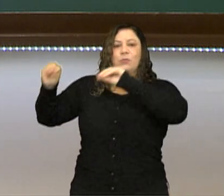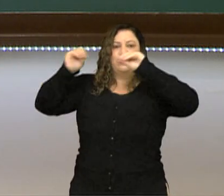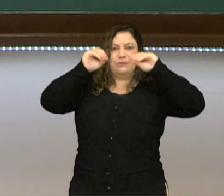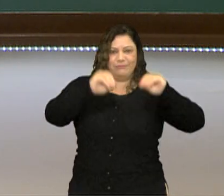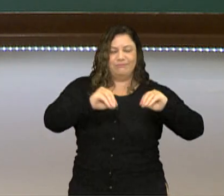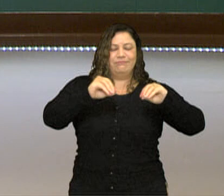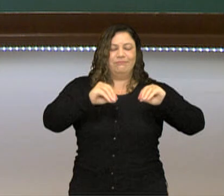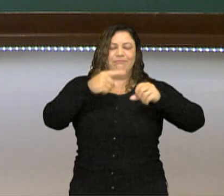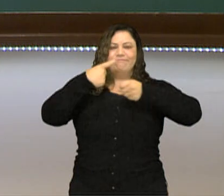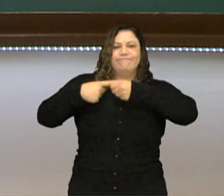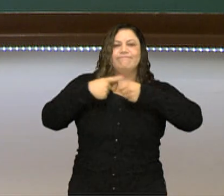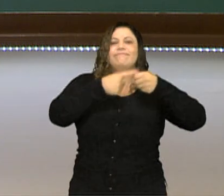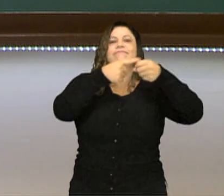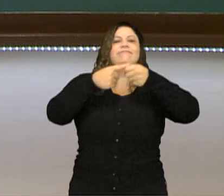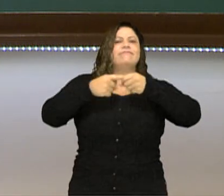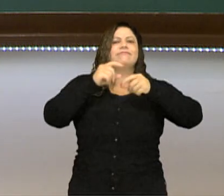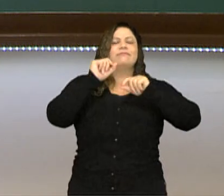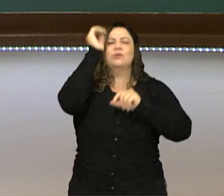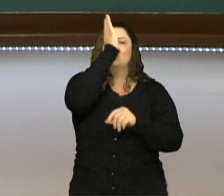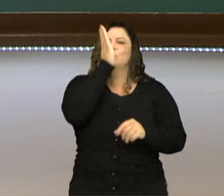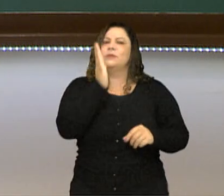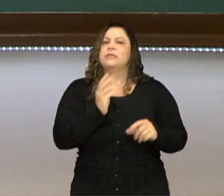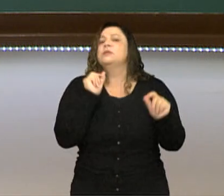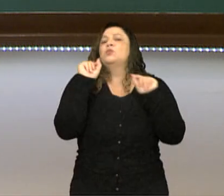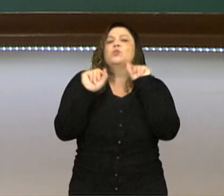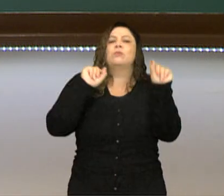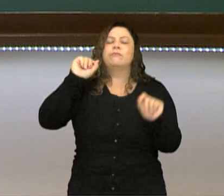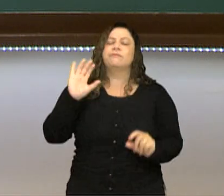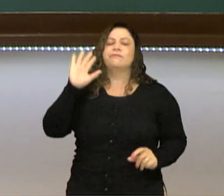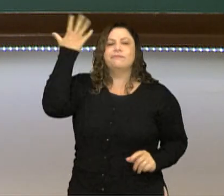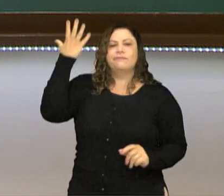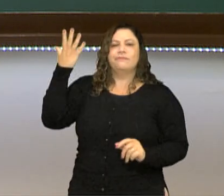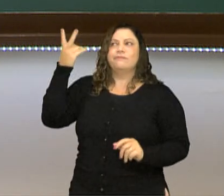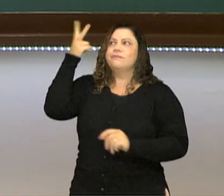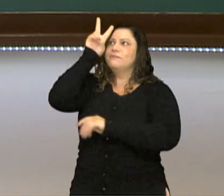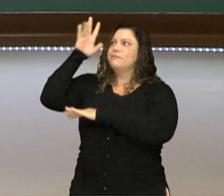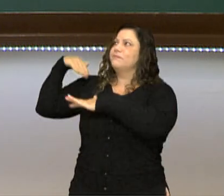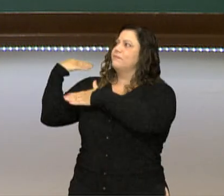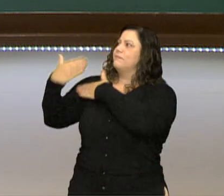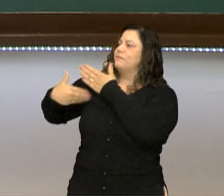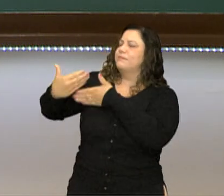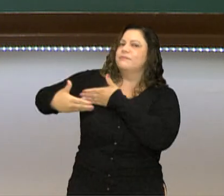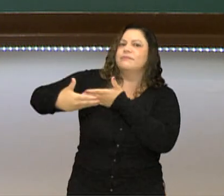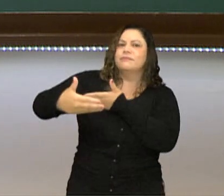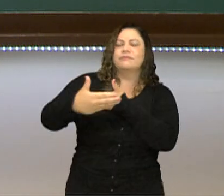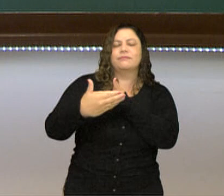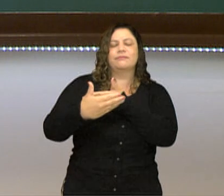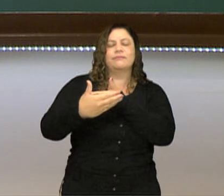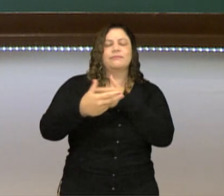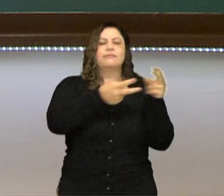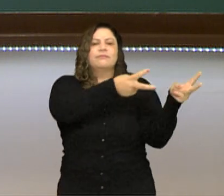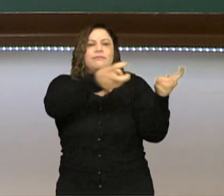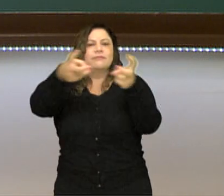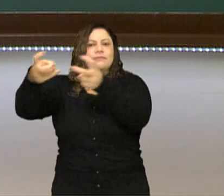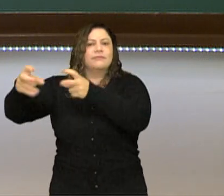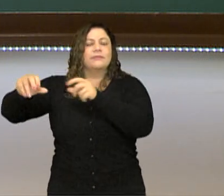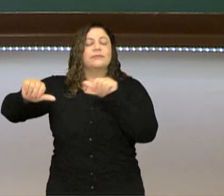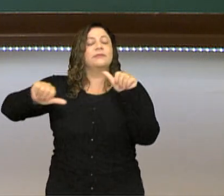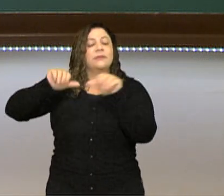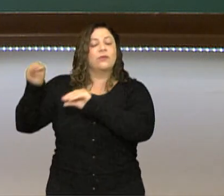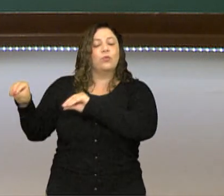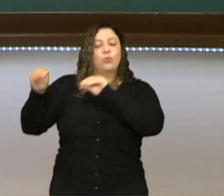urbanização do Brasil. Como esse processo aconteceu historicamente? Nós temos que analisar que tivemos mudanças tanto no